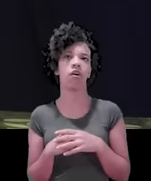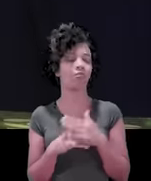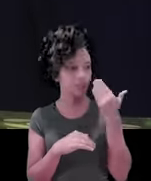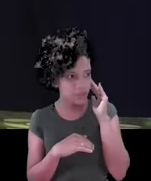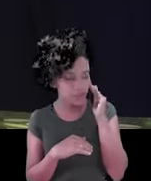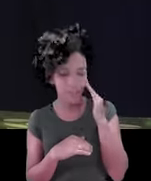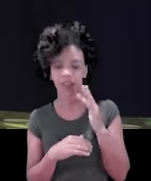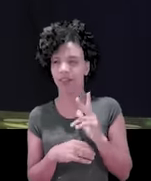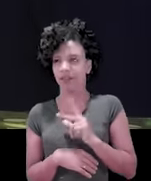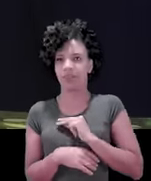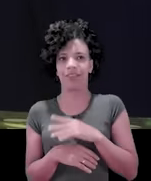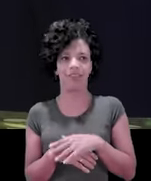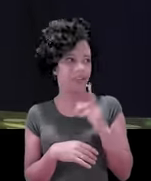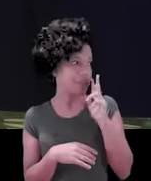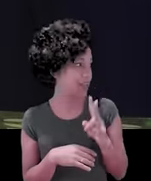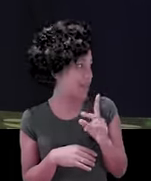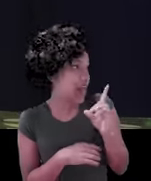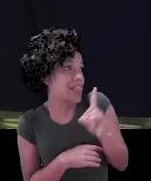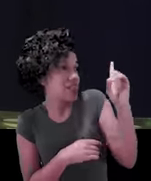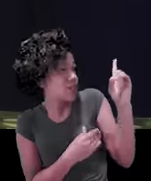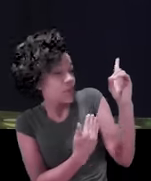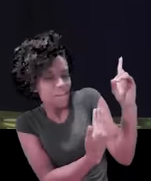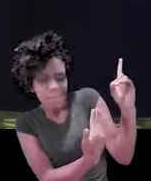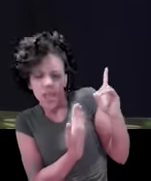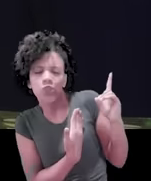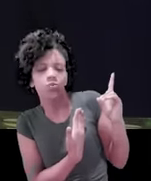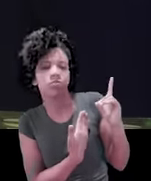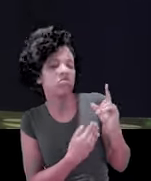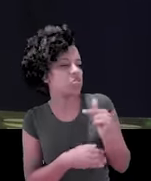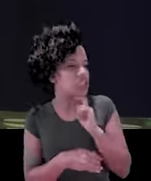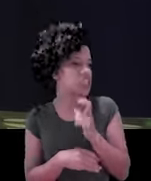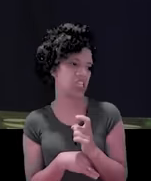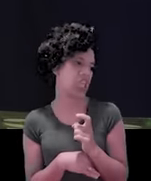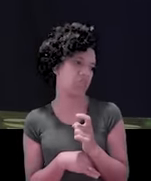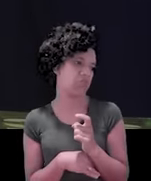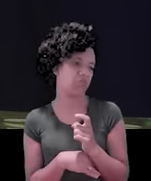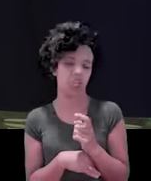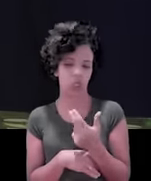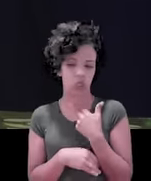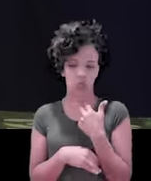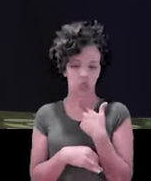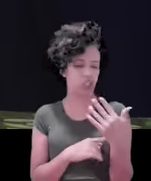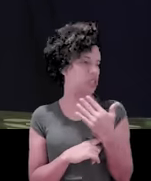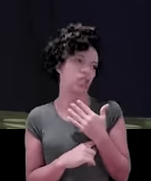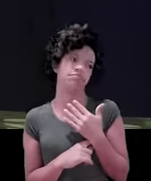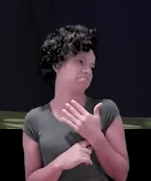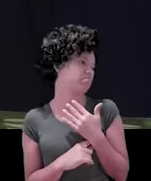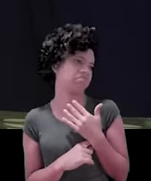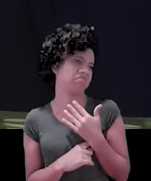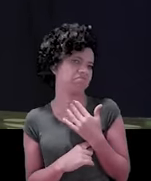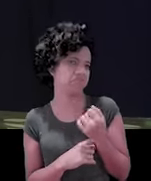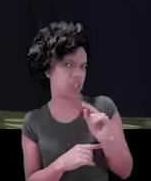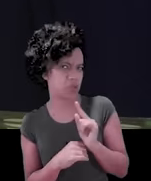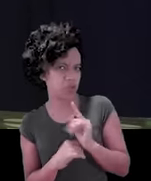entendeu isso que eu disse eu me ajuda eu cheguei do meu lado para dizer que que não podia ajudar